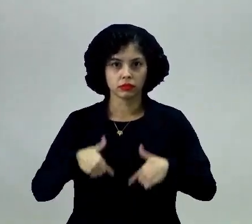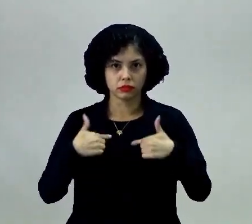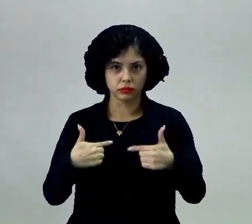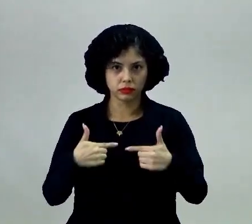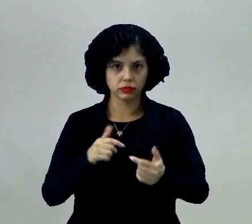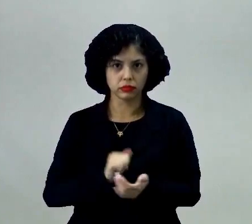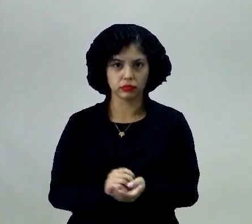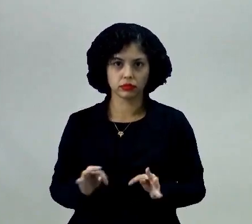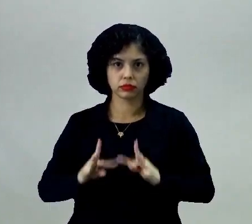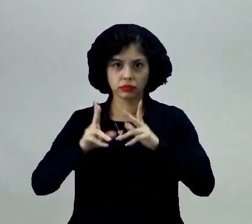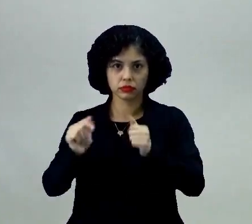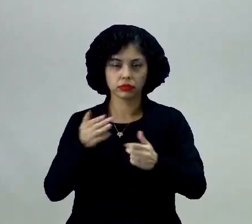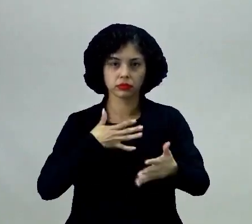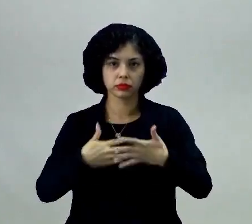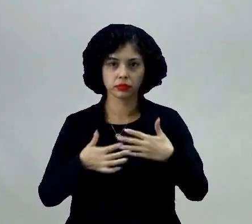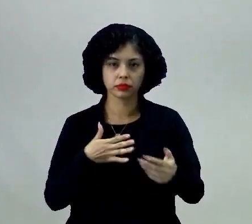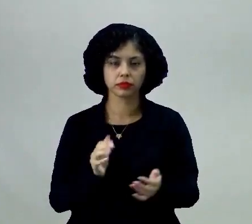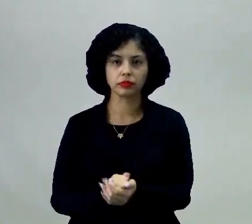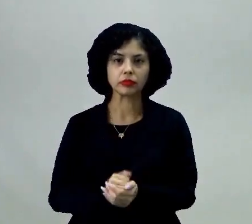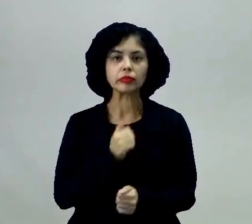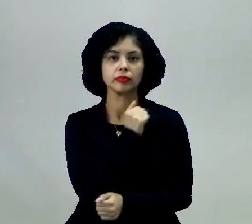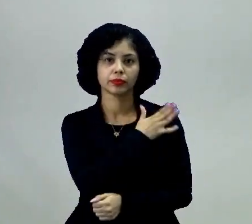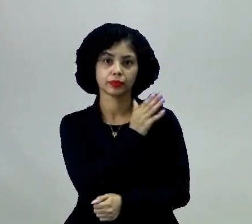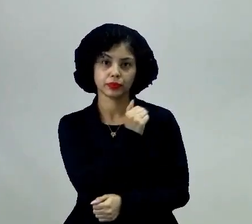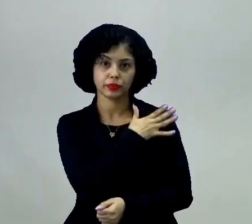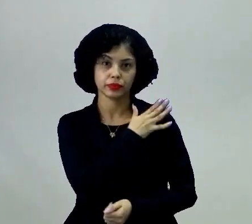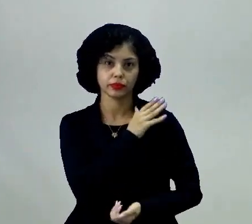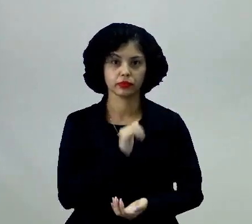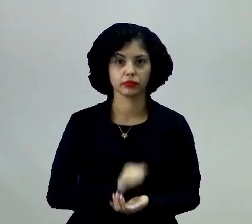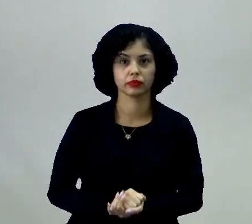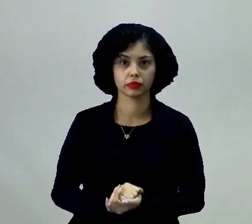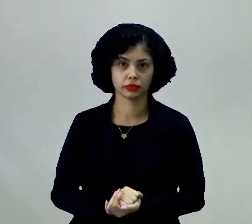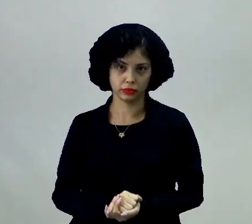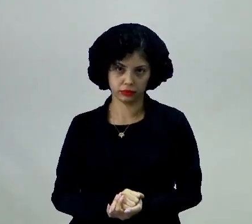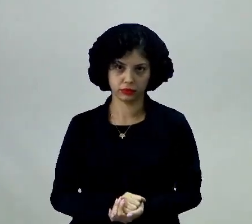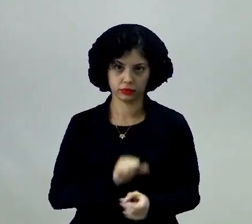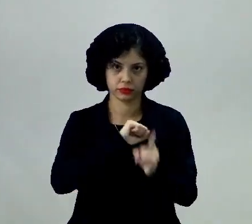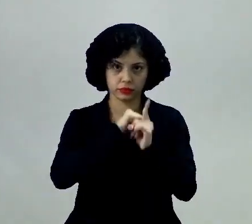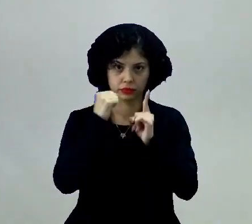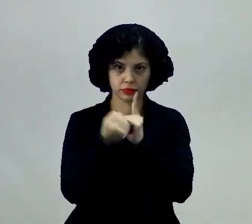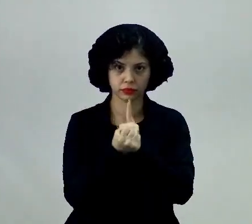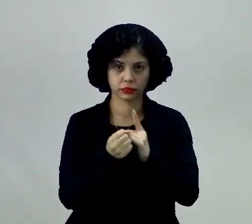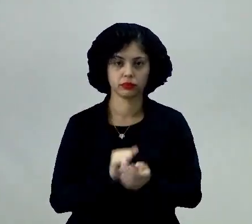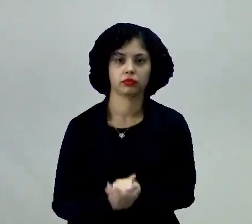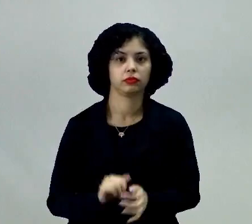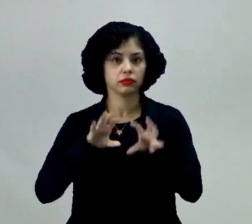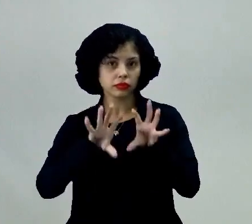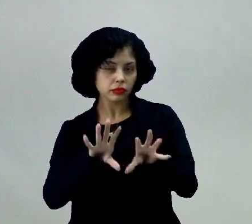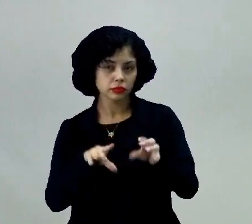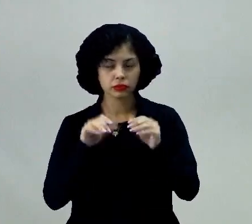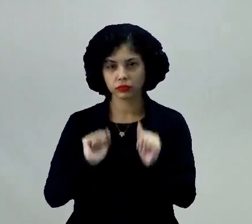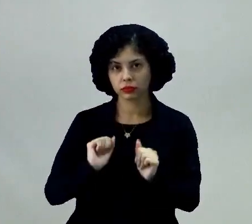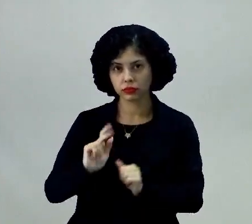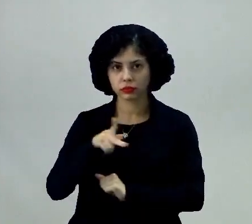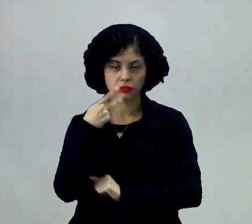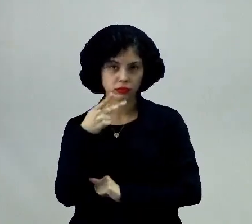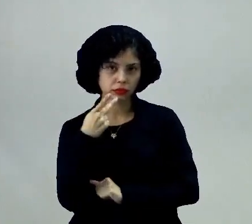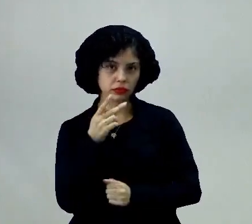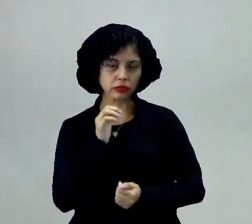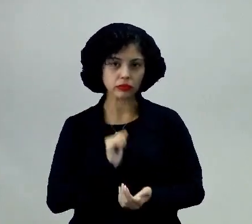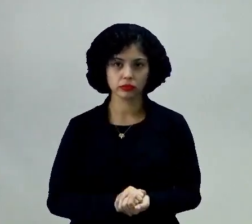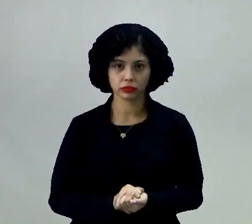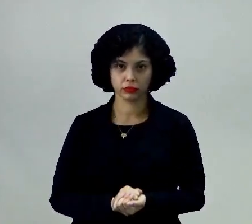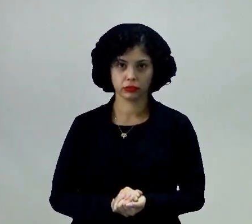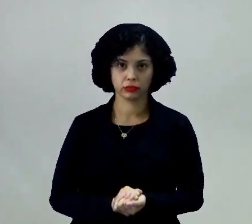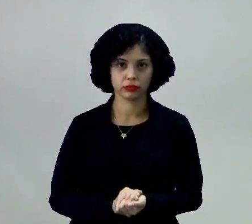luta contra toda e qualquer forma de preconceito existente no contexto social. E aqui eu poderia, digamos assim,